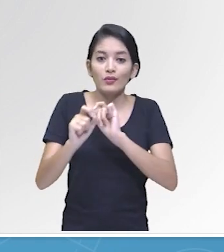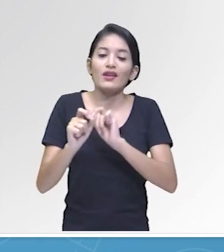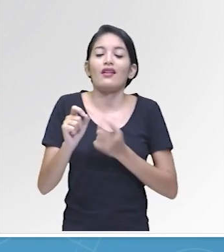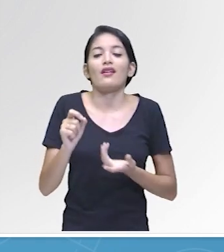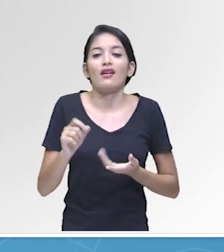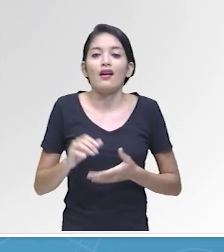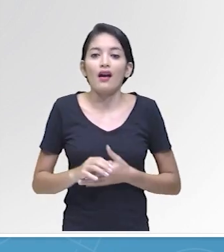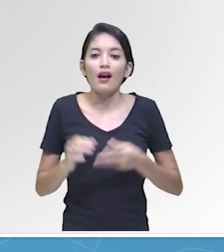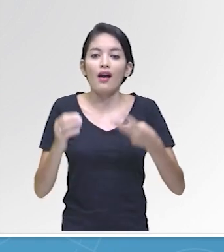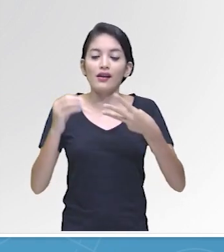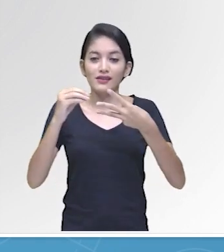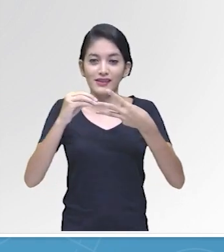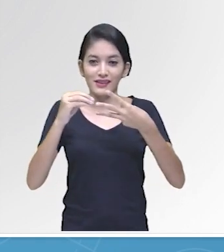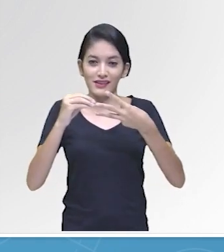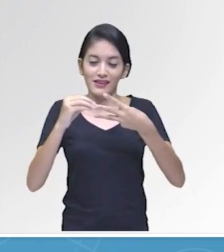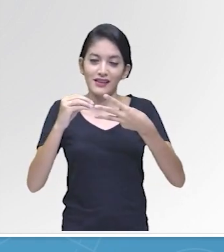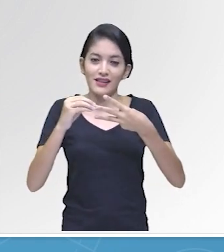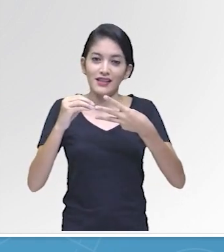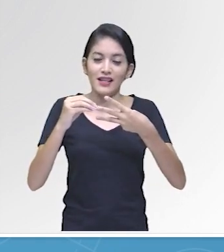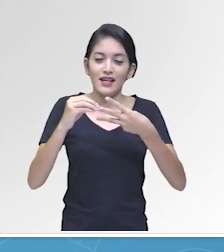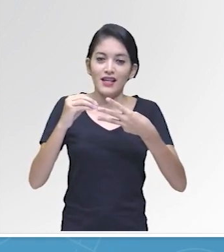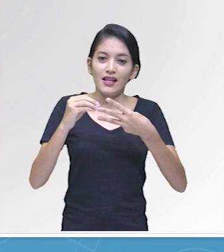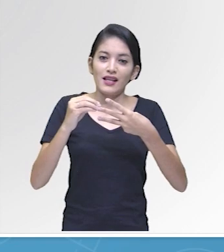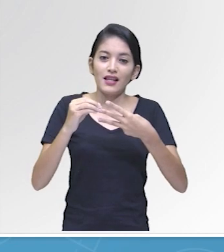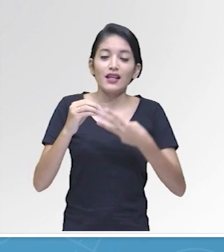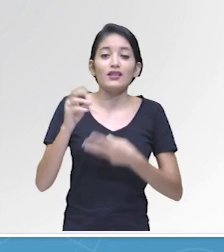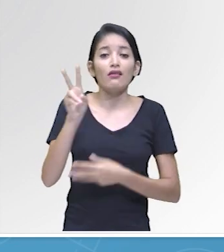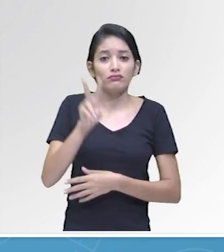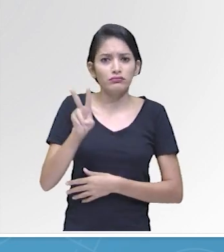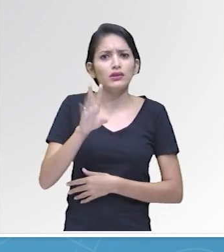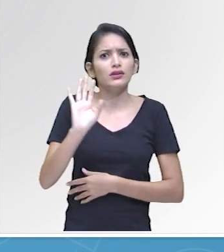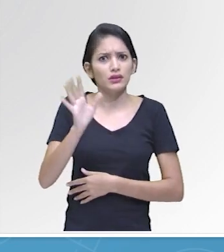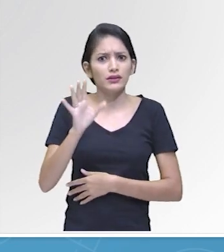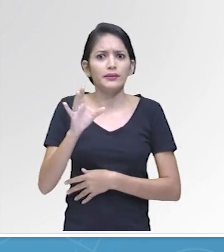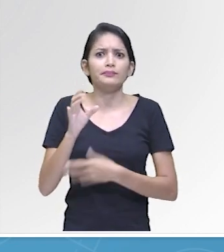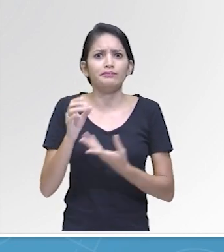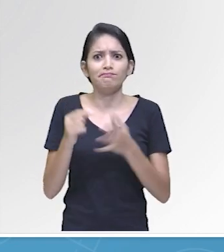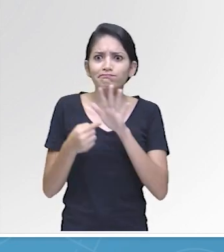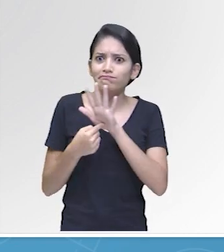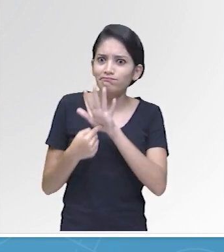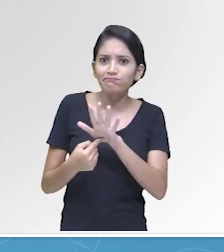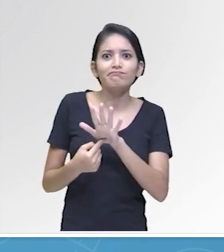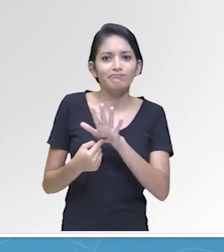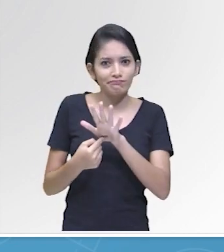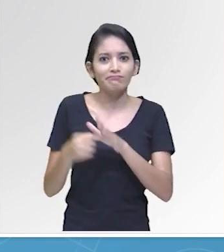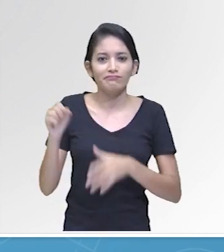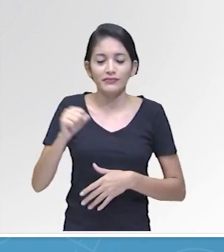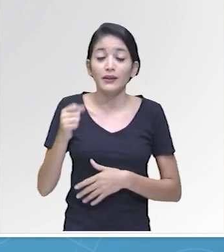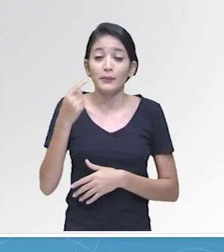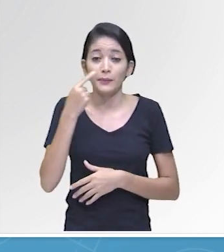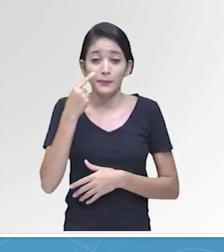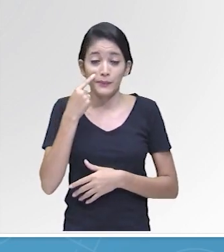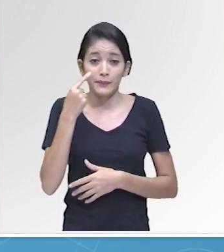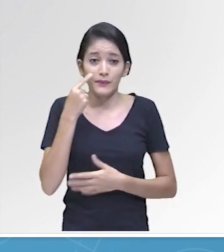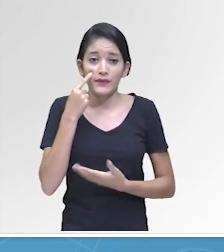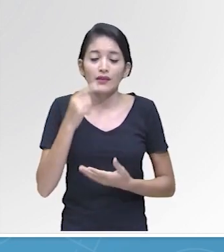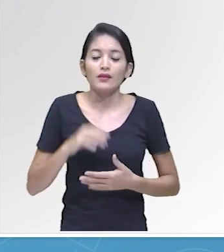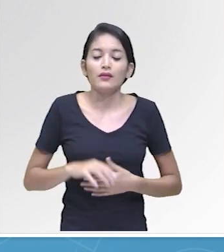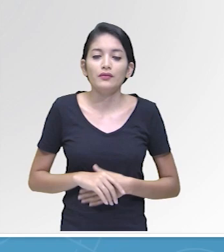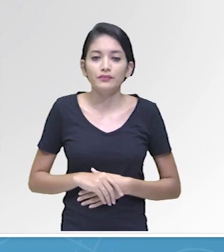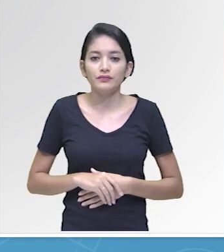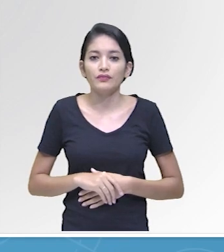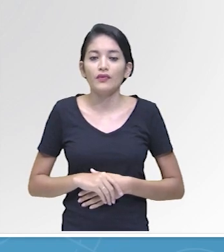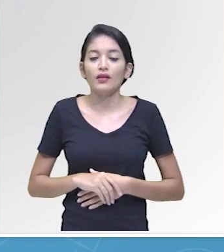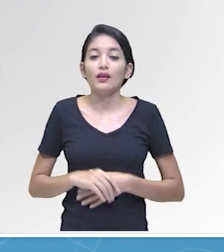vegetal. As células estão, sim, bem mais próximas do que nós imaginamos. Então, observem a célula vegetal. A